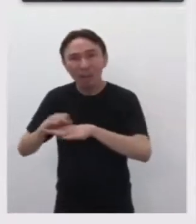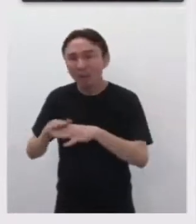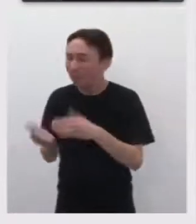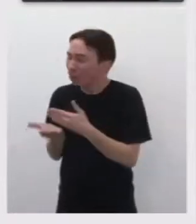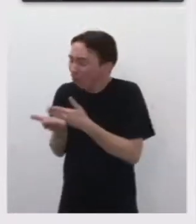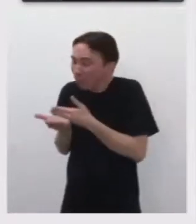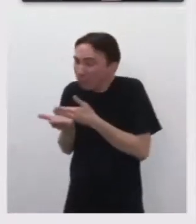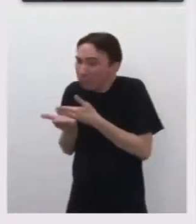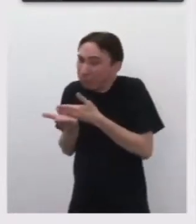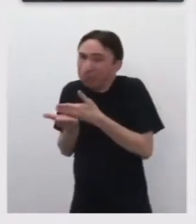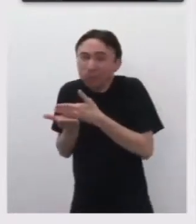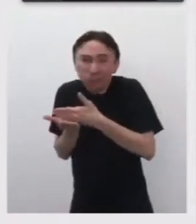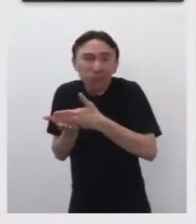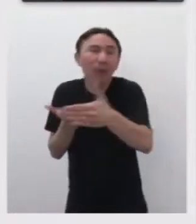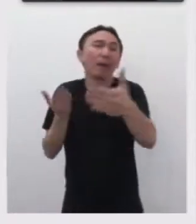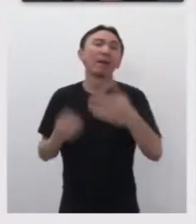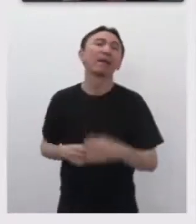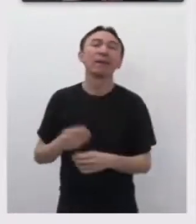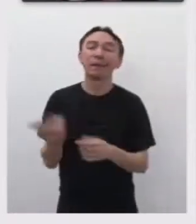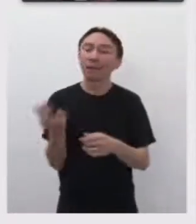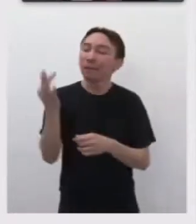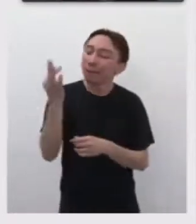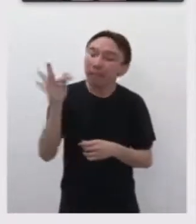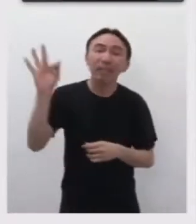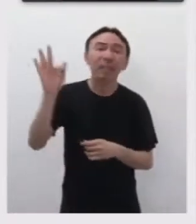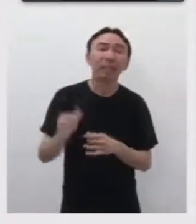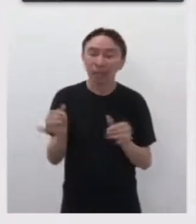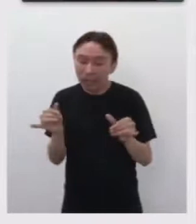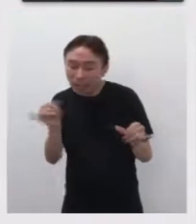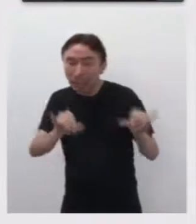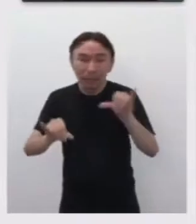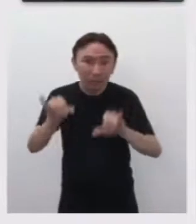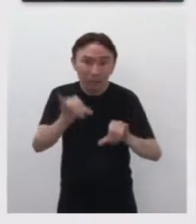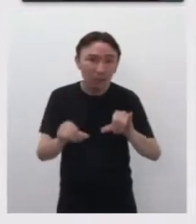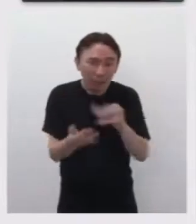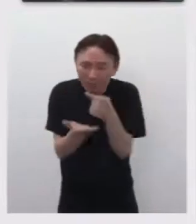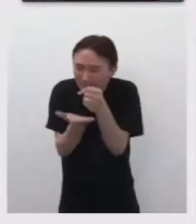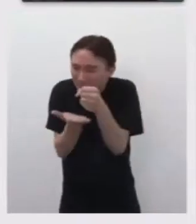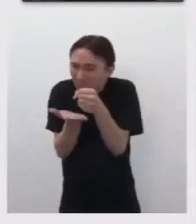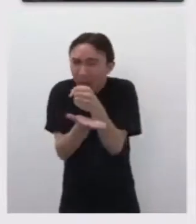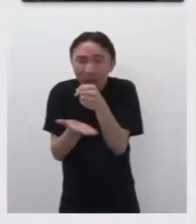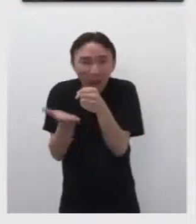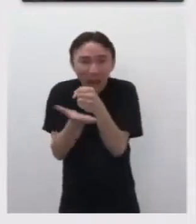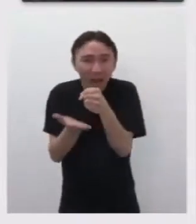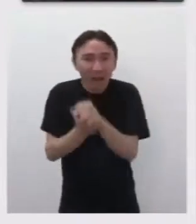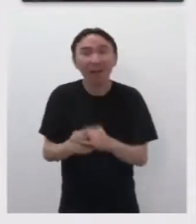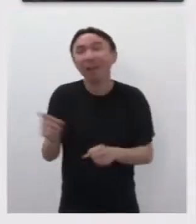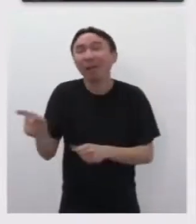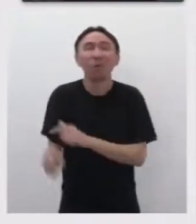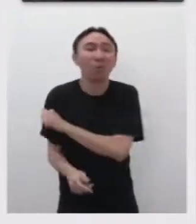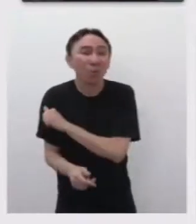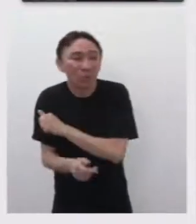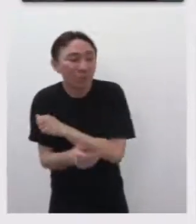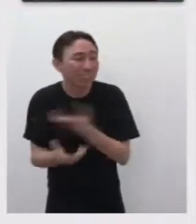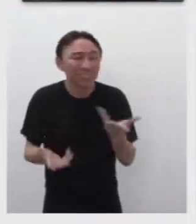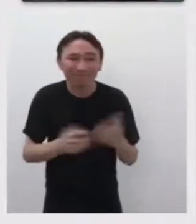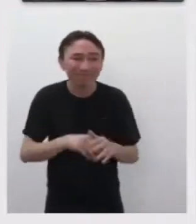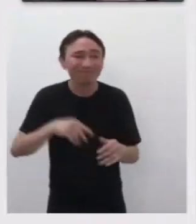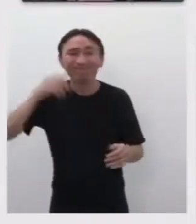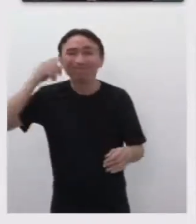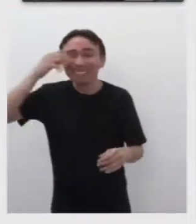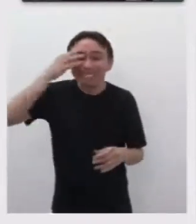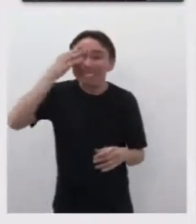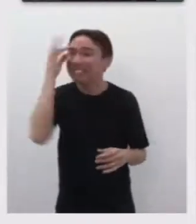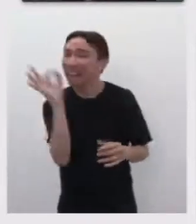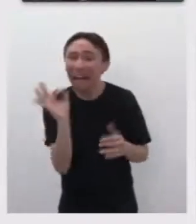de física e de química. Então, é um conteúdo bem básico para aquele aluno que não está conseguindo avançar no conteúdo, né? E